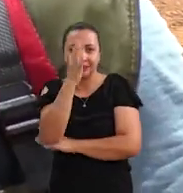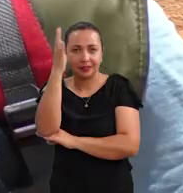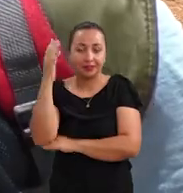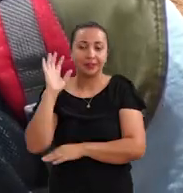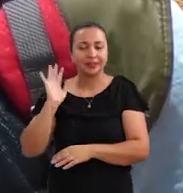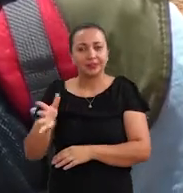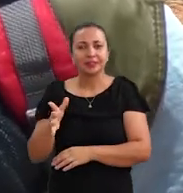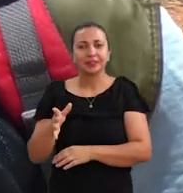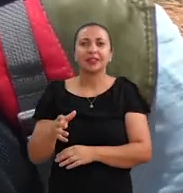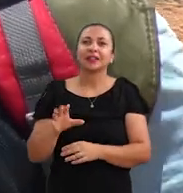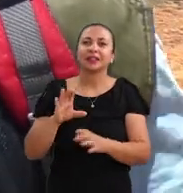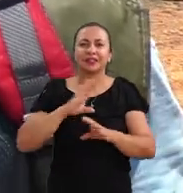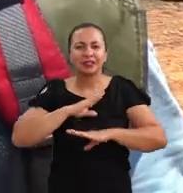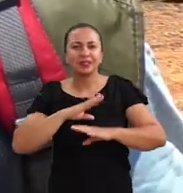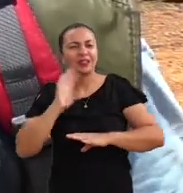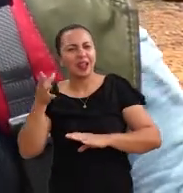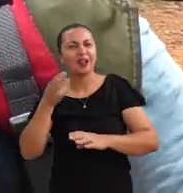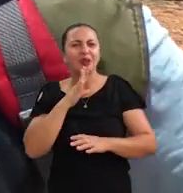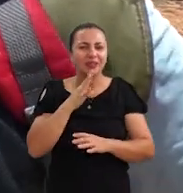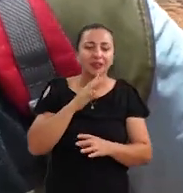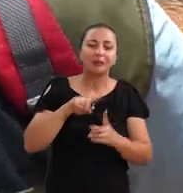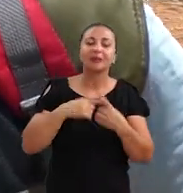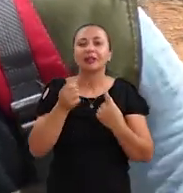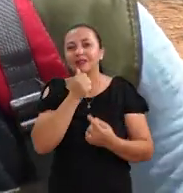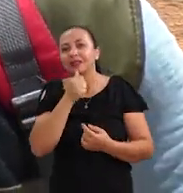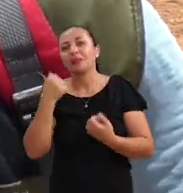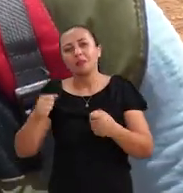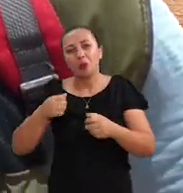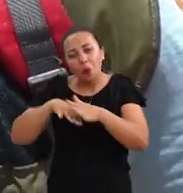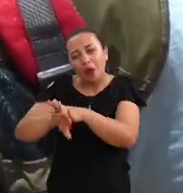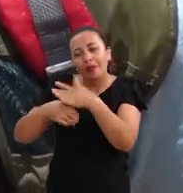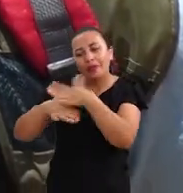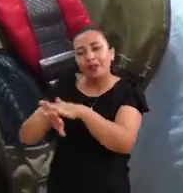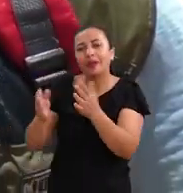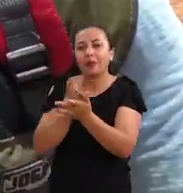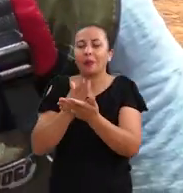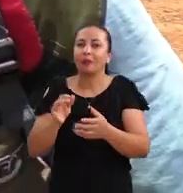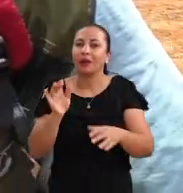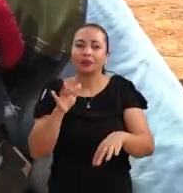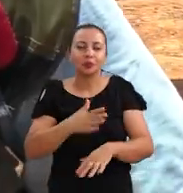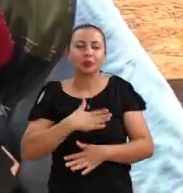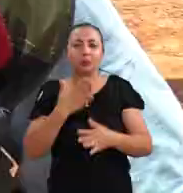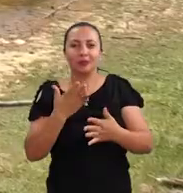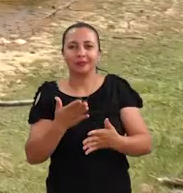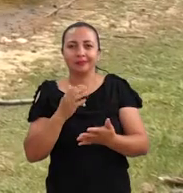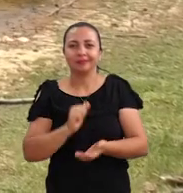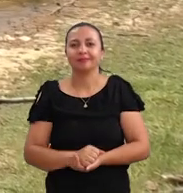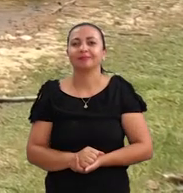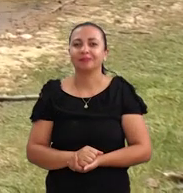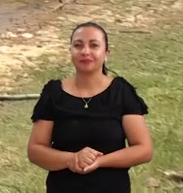de já, de certa forma, bem conhecidos, mas ainda podem guardar surpresas, digamos assim.